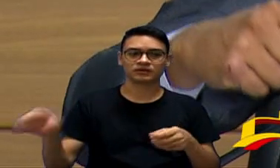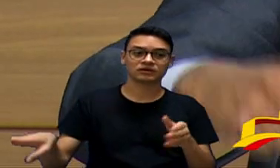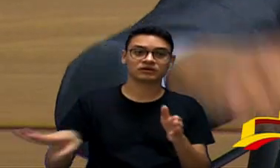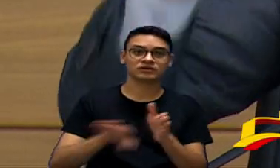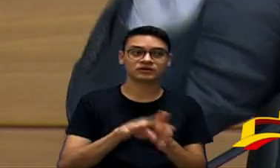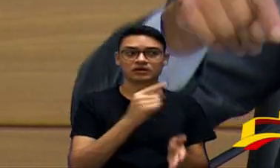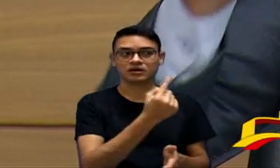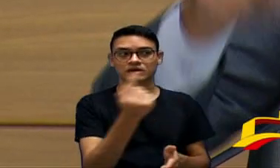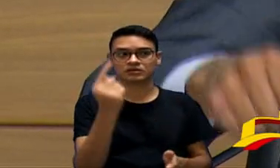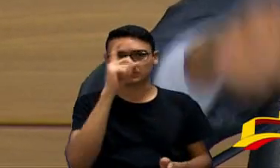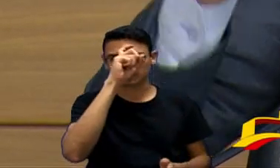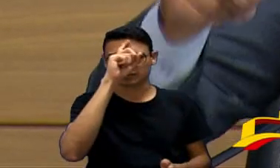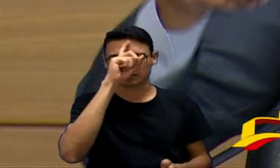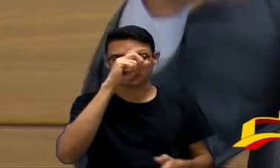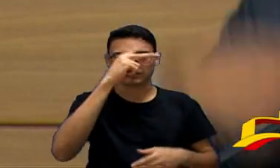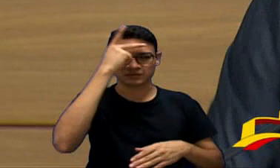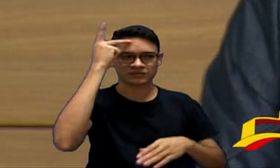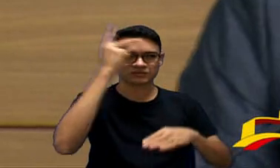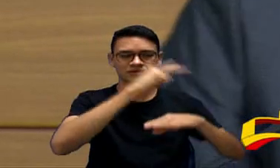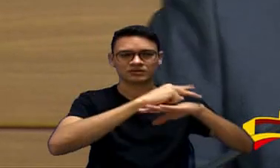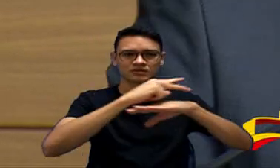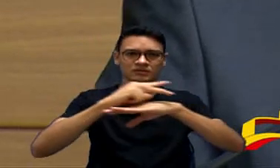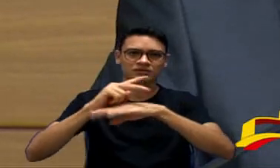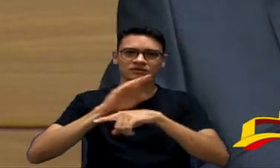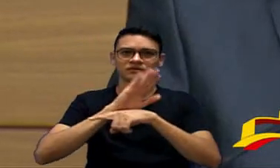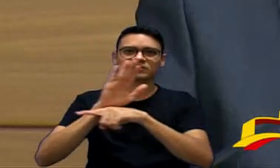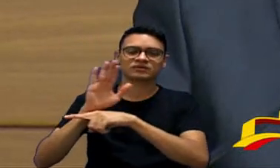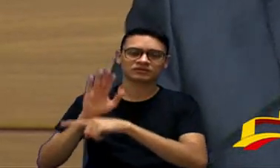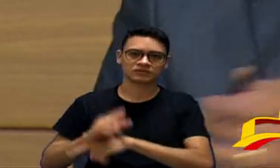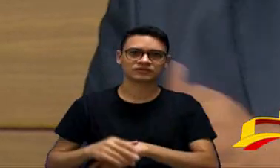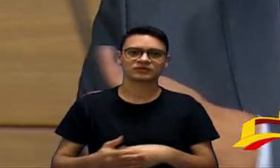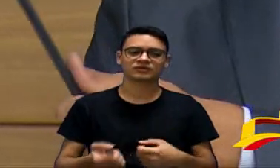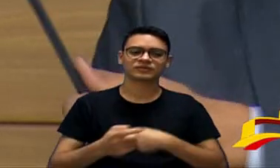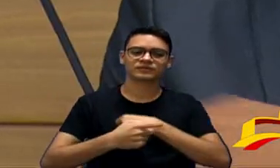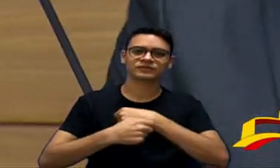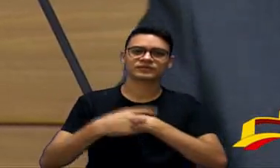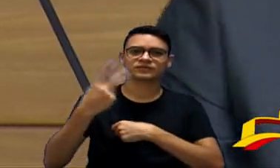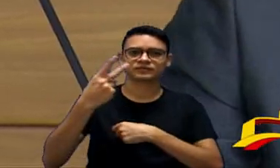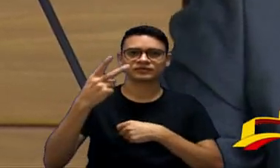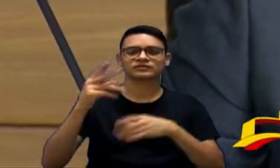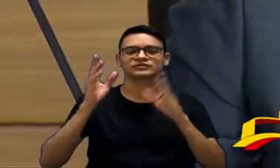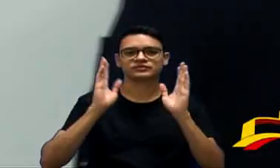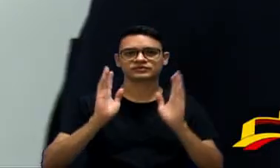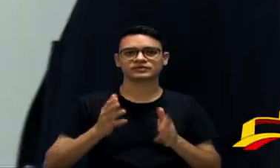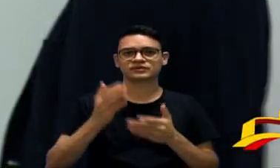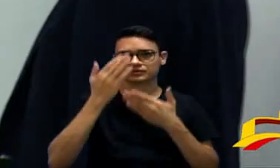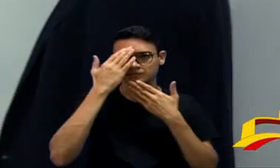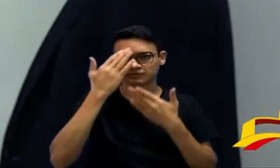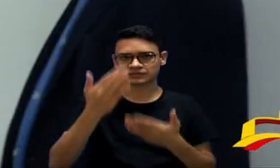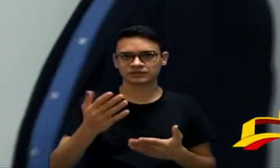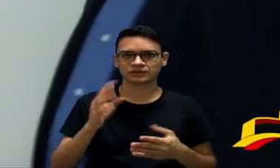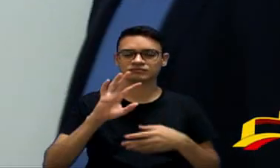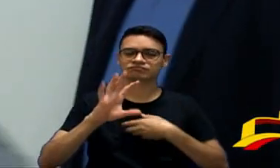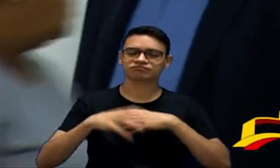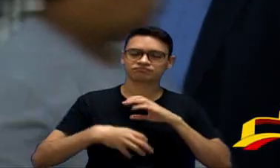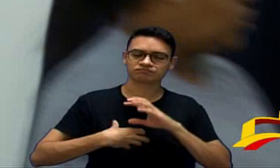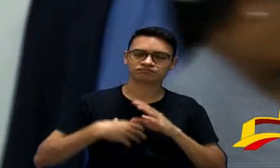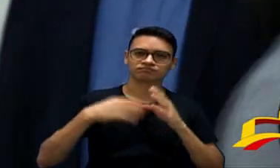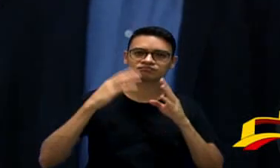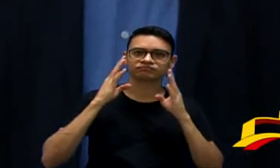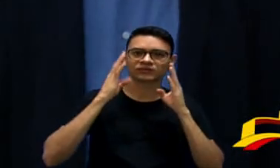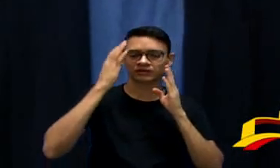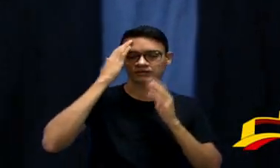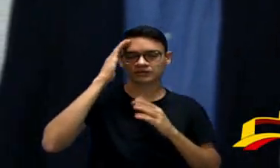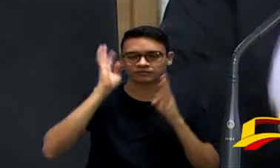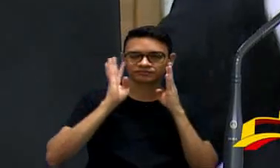uma das unidades para atender os acamados em Sorocaba. Já foi dois tempos, vereador. Tenho dito, presidente, muito obrigado, viu, pela compreensão. Encerra a